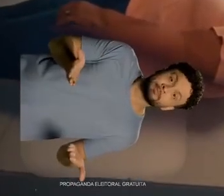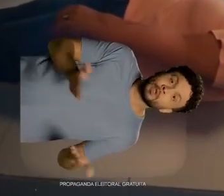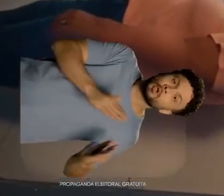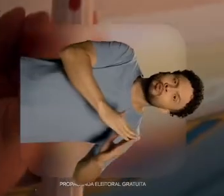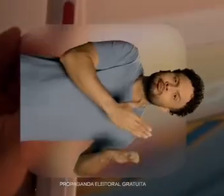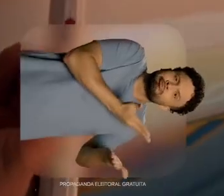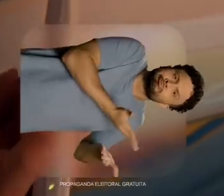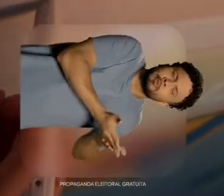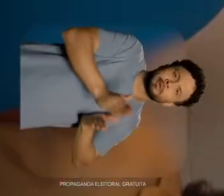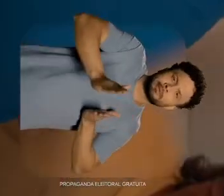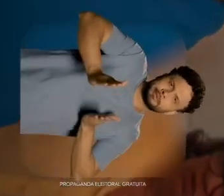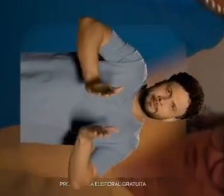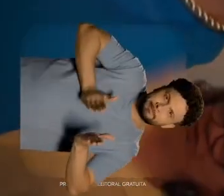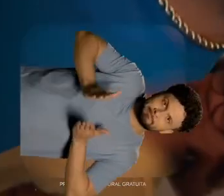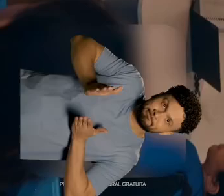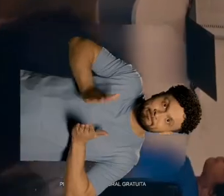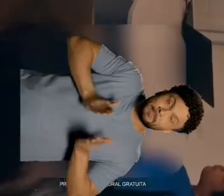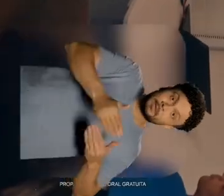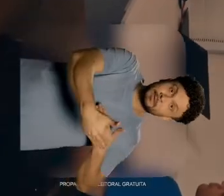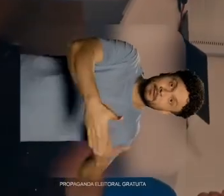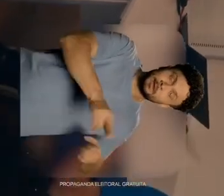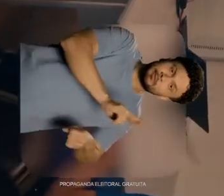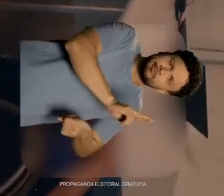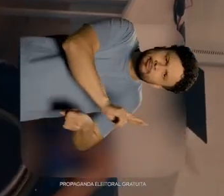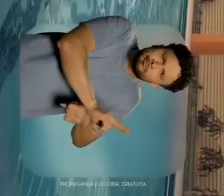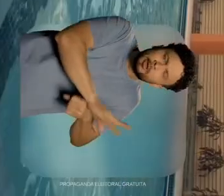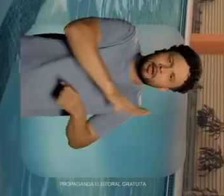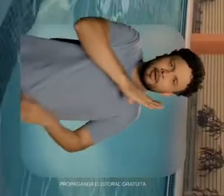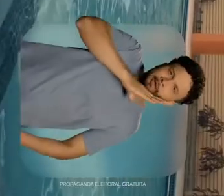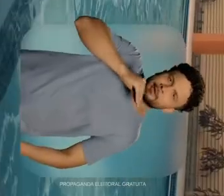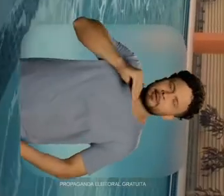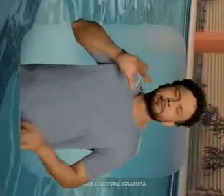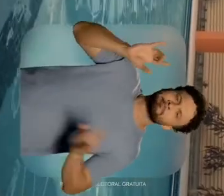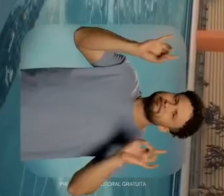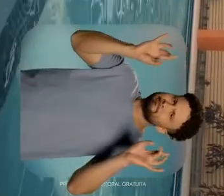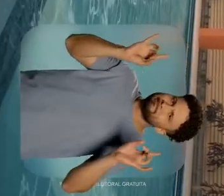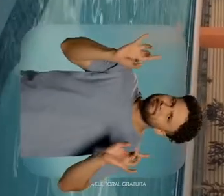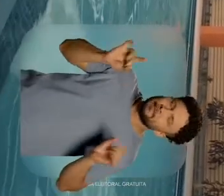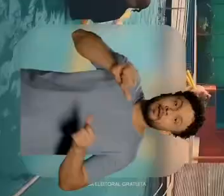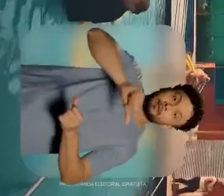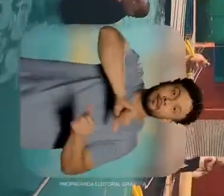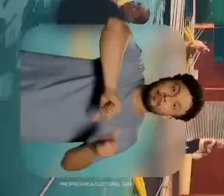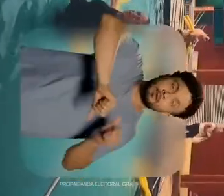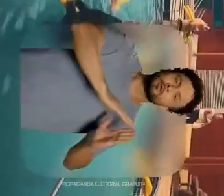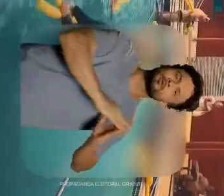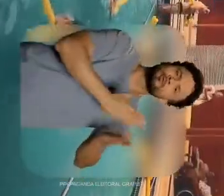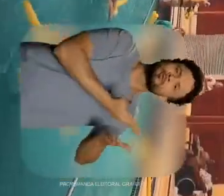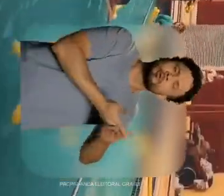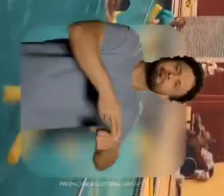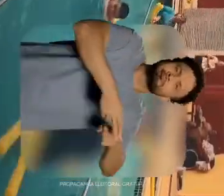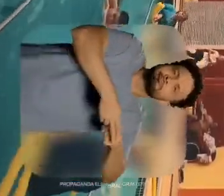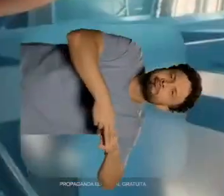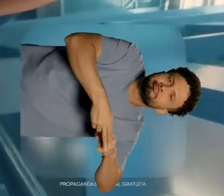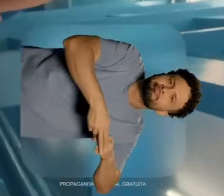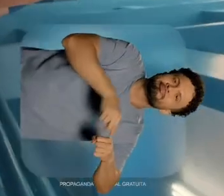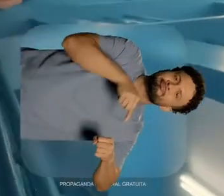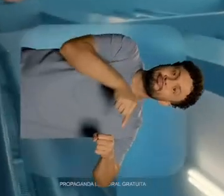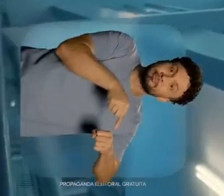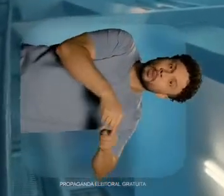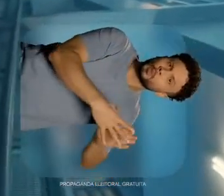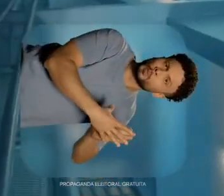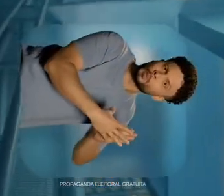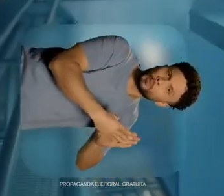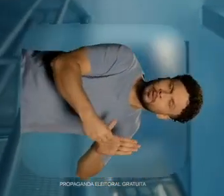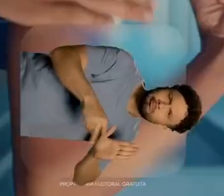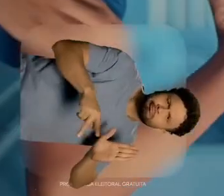Escolas com acessibilidade e com salas de recursos para crianças especiais. Transformação da Escola Especial André Vidal num modelo